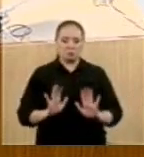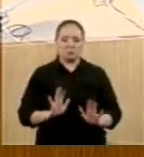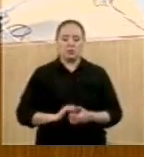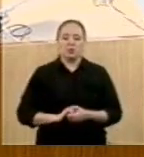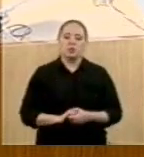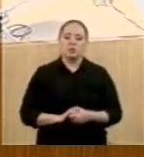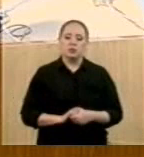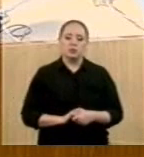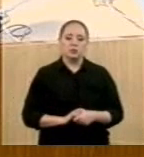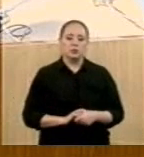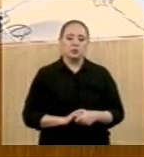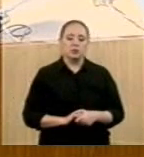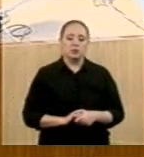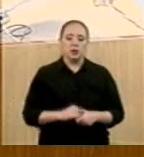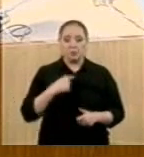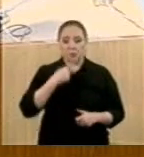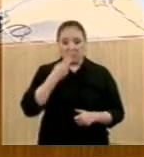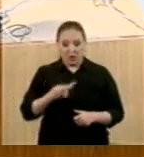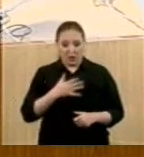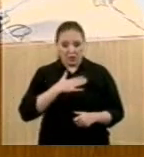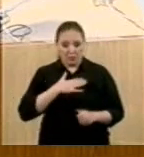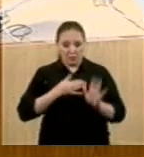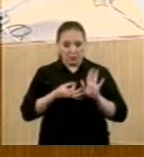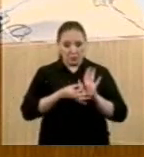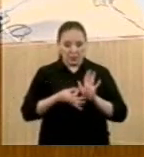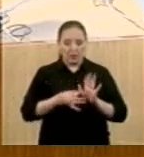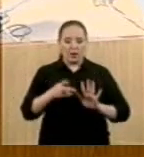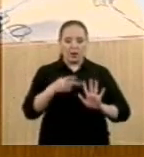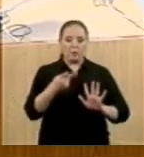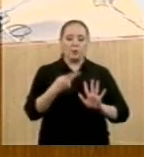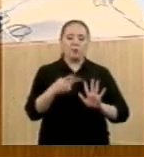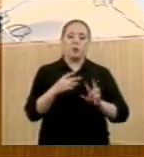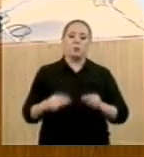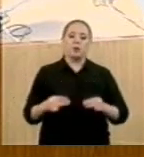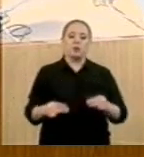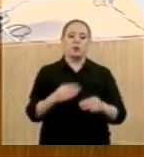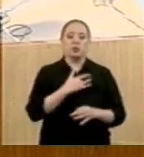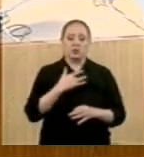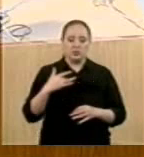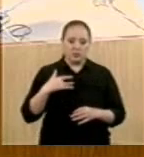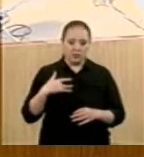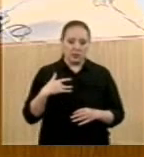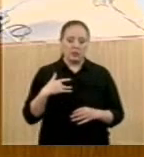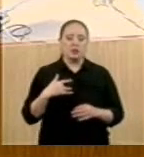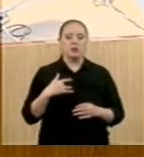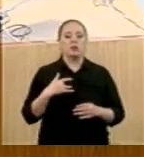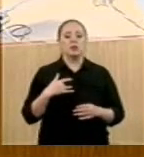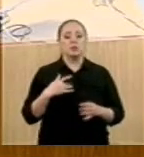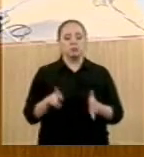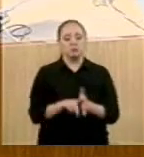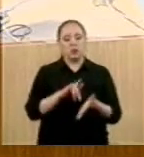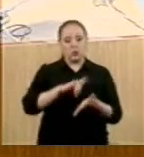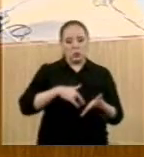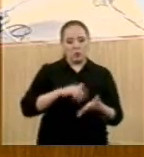tema para indicar que, em meu modo de ver, a portaria do Ministério da Saúde e a resolução da Anvisa,